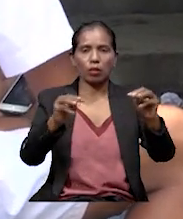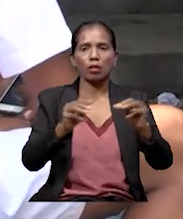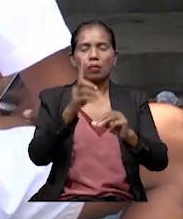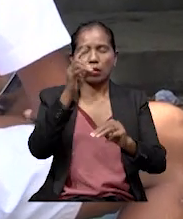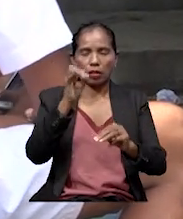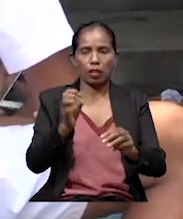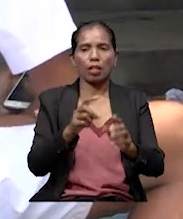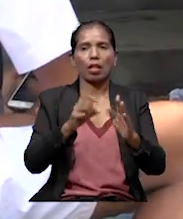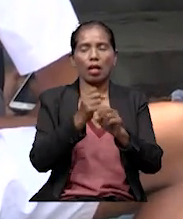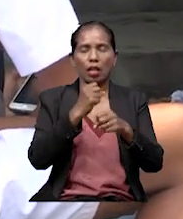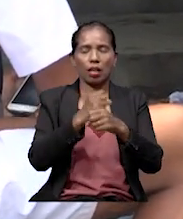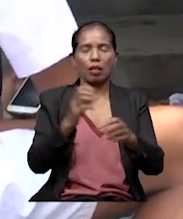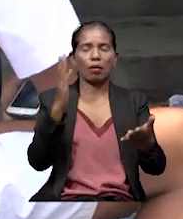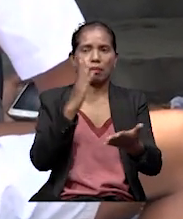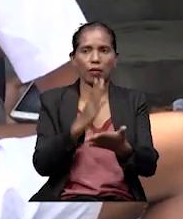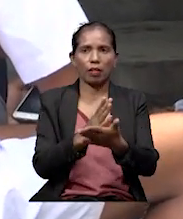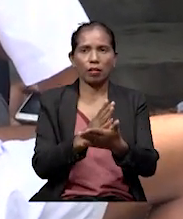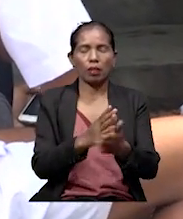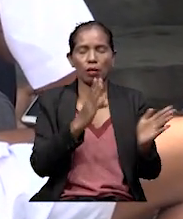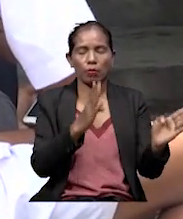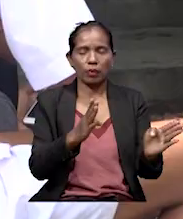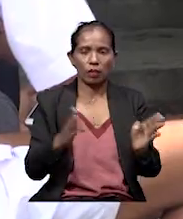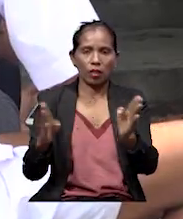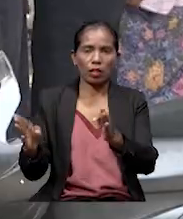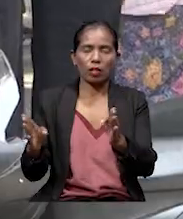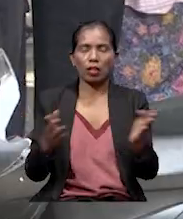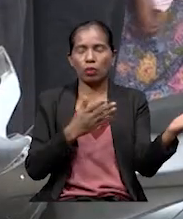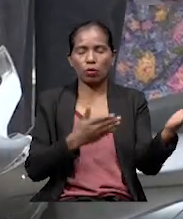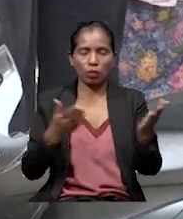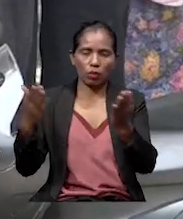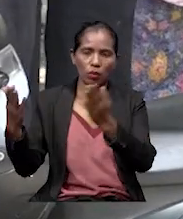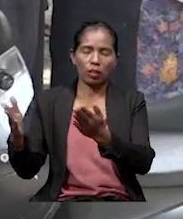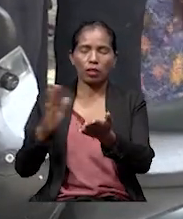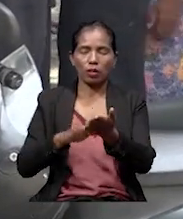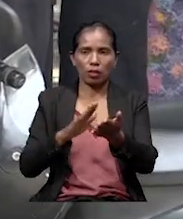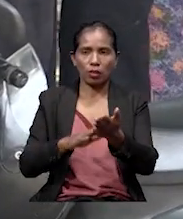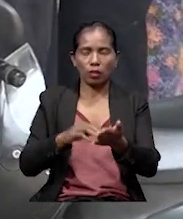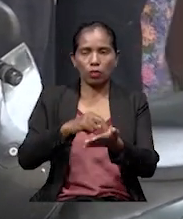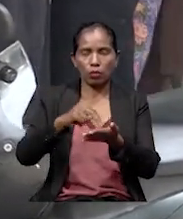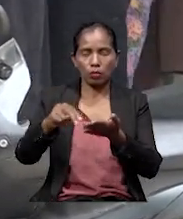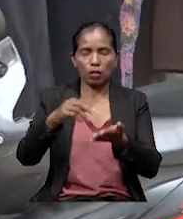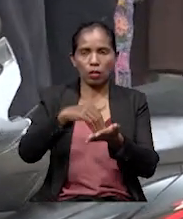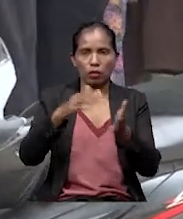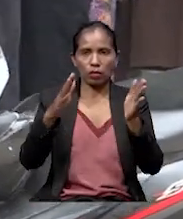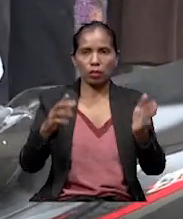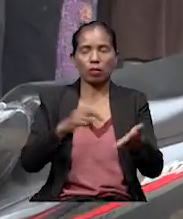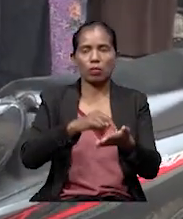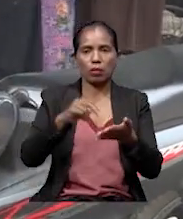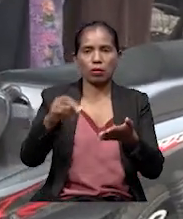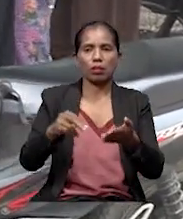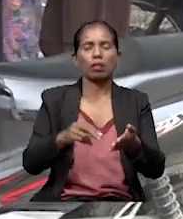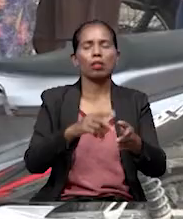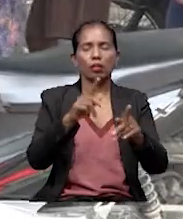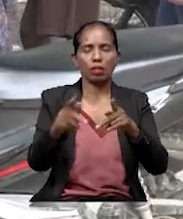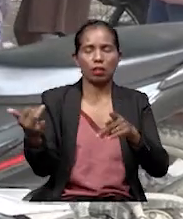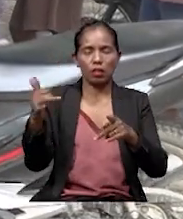começa a falar na limitação do processo de transferência refere à razão número de estudantes sira to ona número metade de bem que